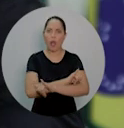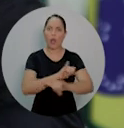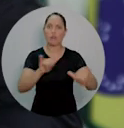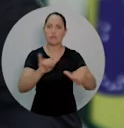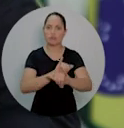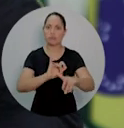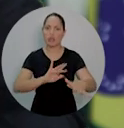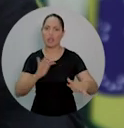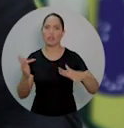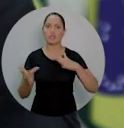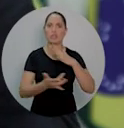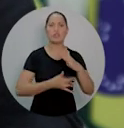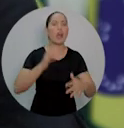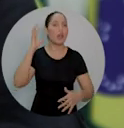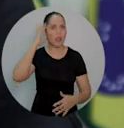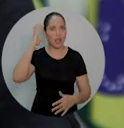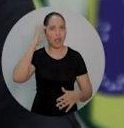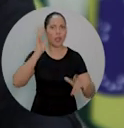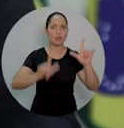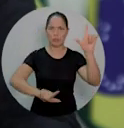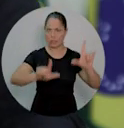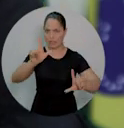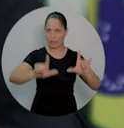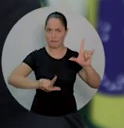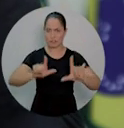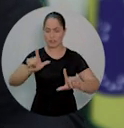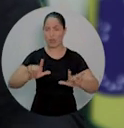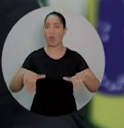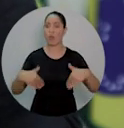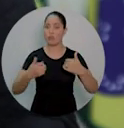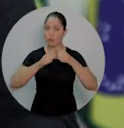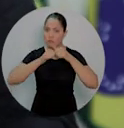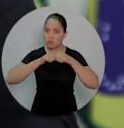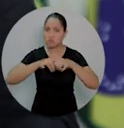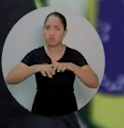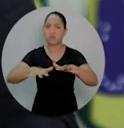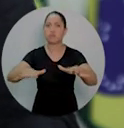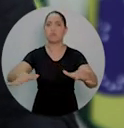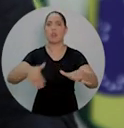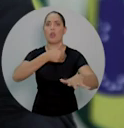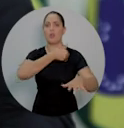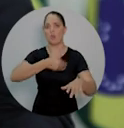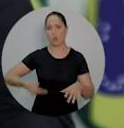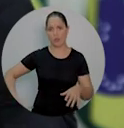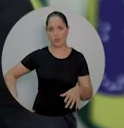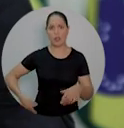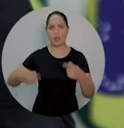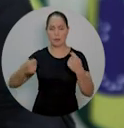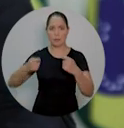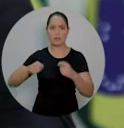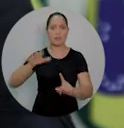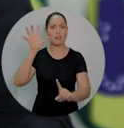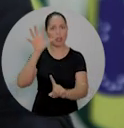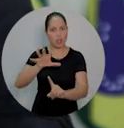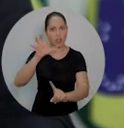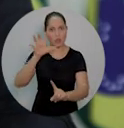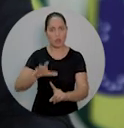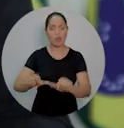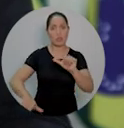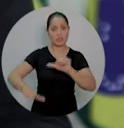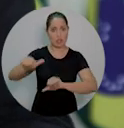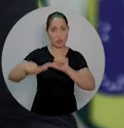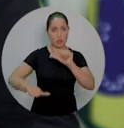mídias sociais, rádio e televisão, somando-se a isto a maior repressão do Estado com um aumento significativo